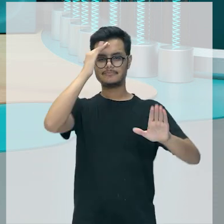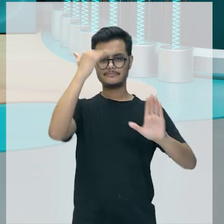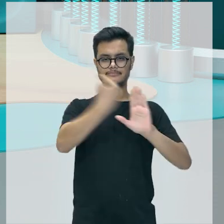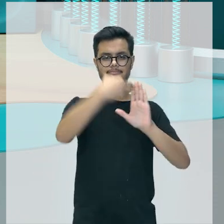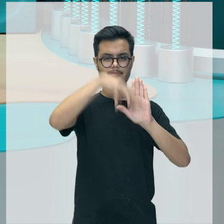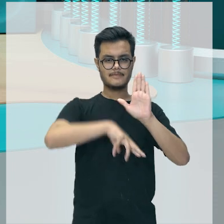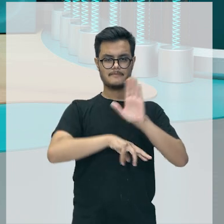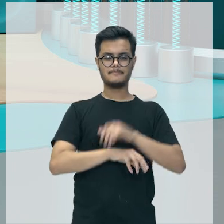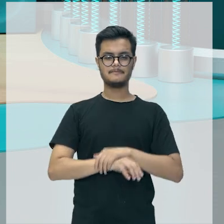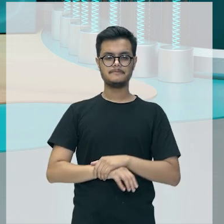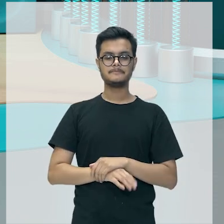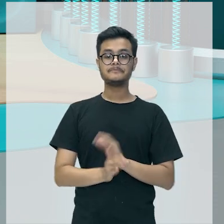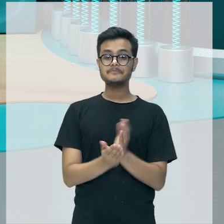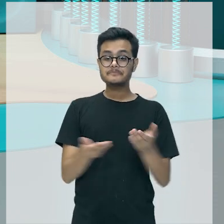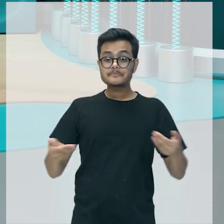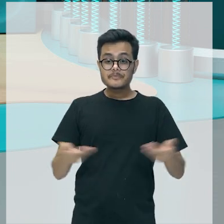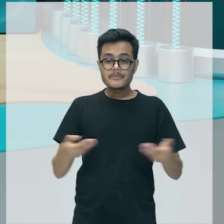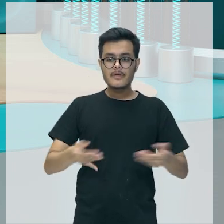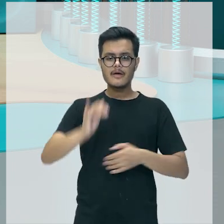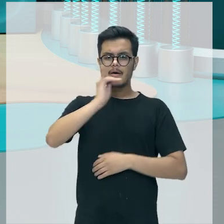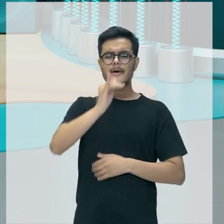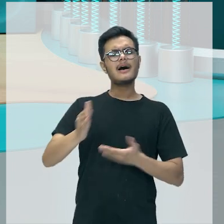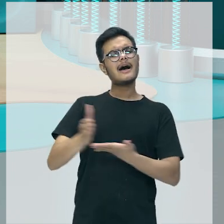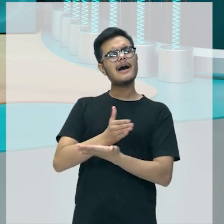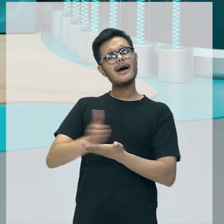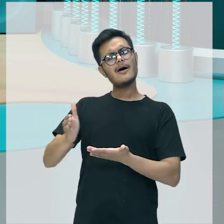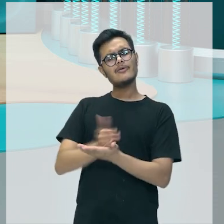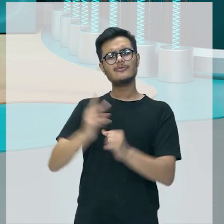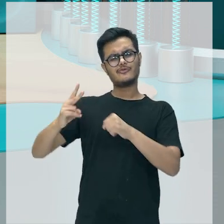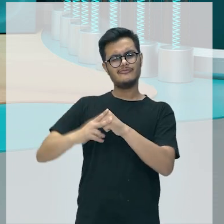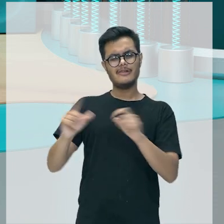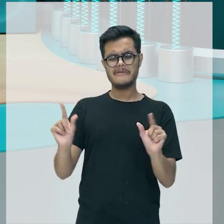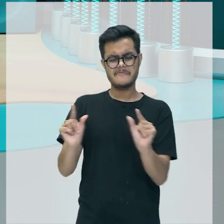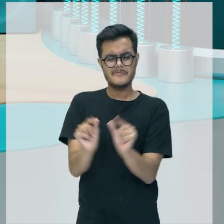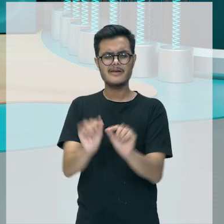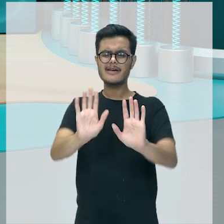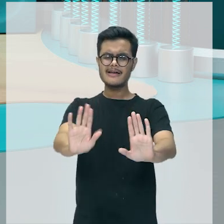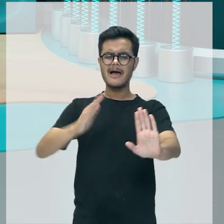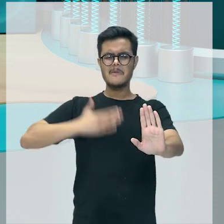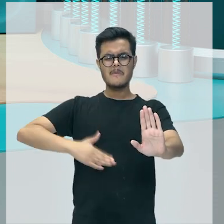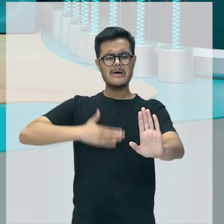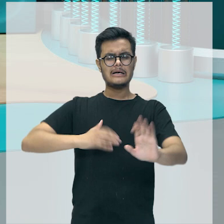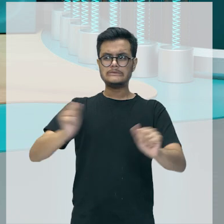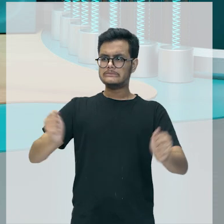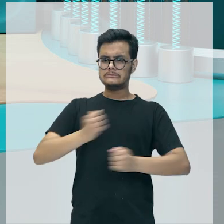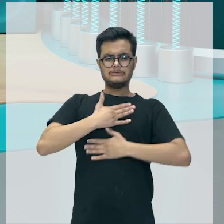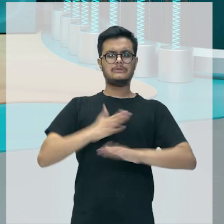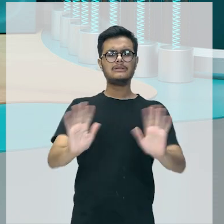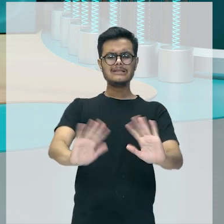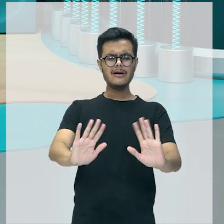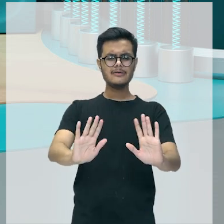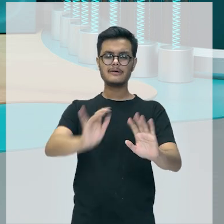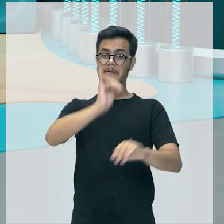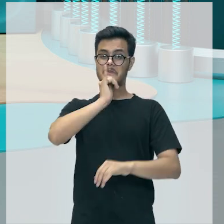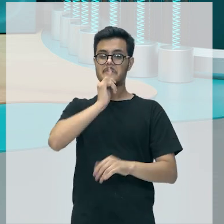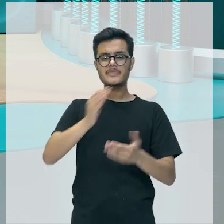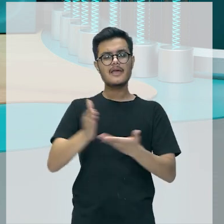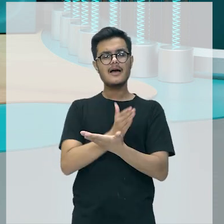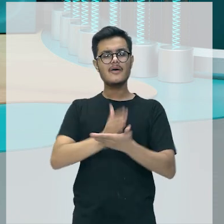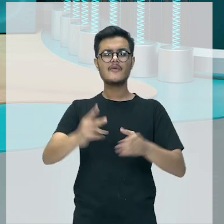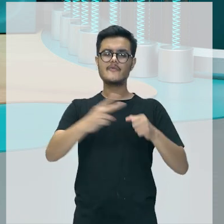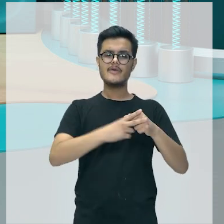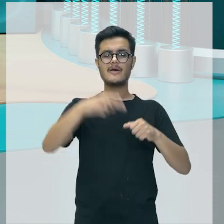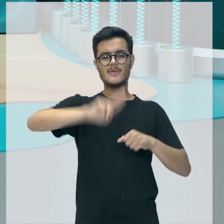verbos. Vejam agora as exceções, tá? Não se assustem, que a maioria dos verbos